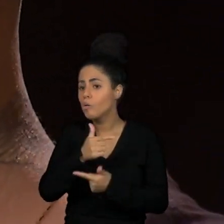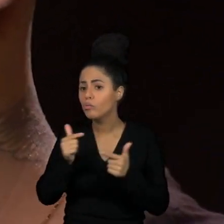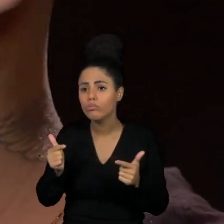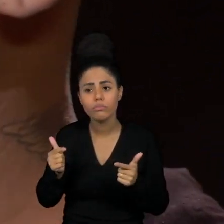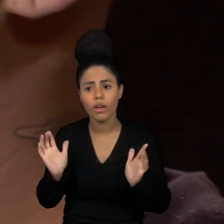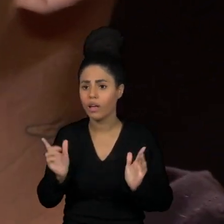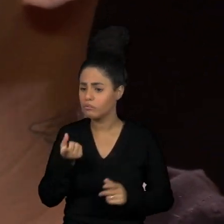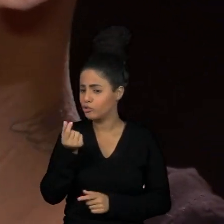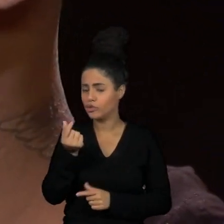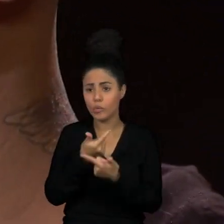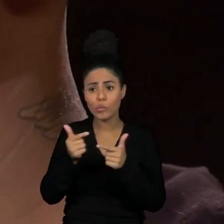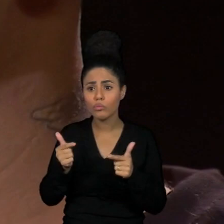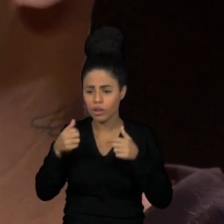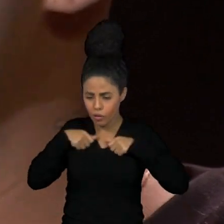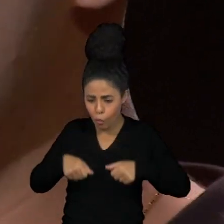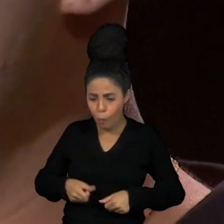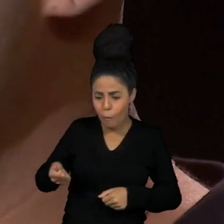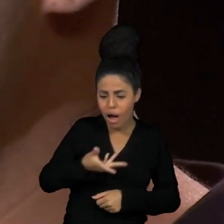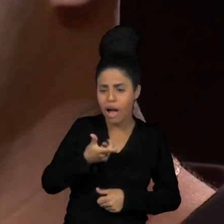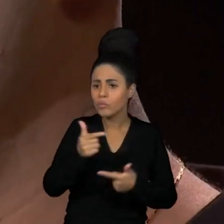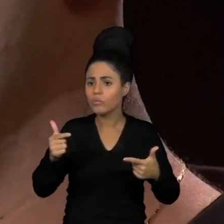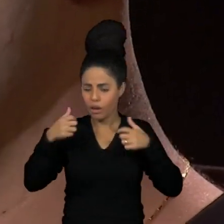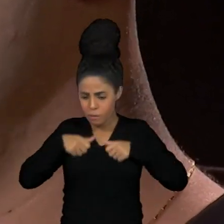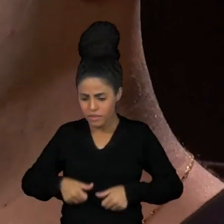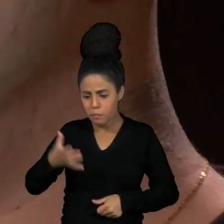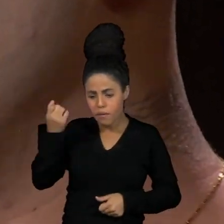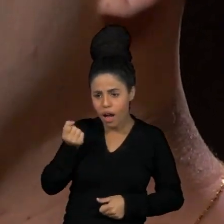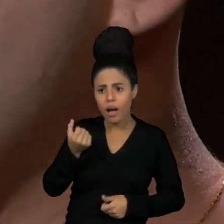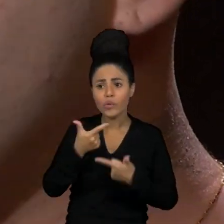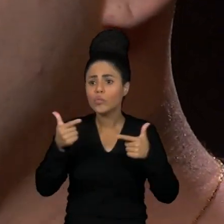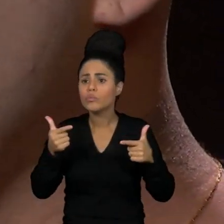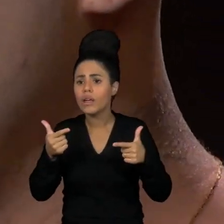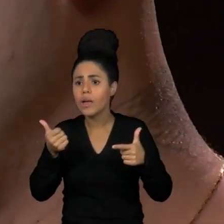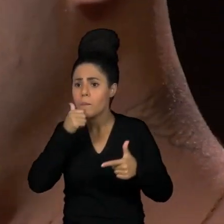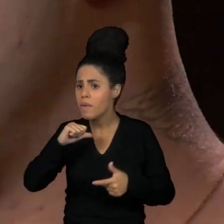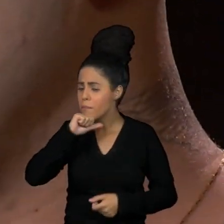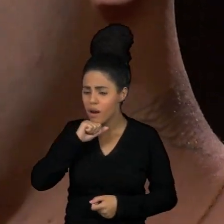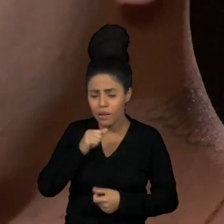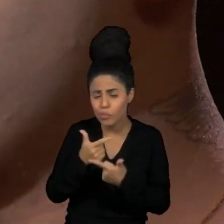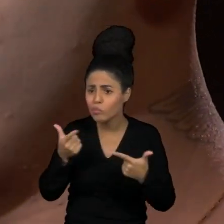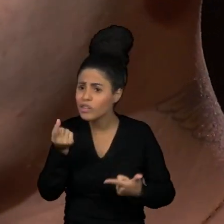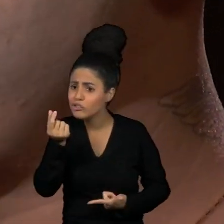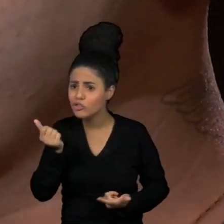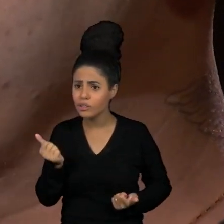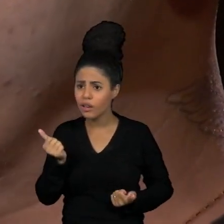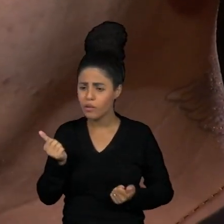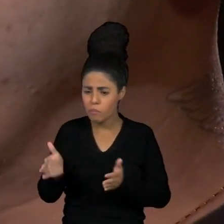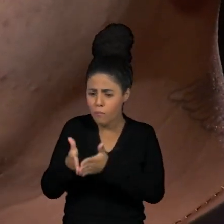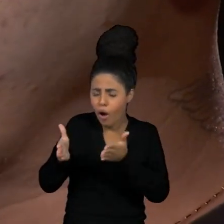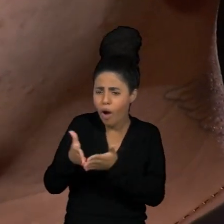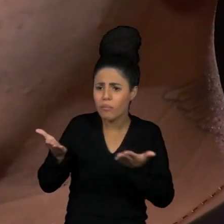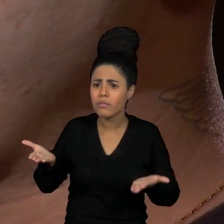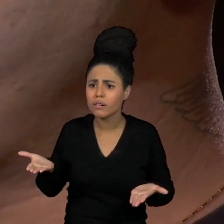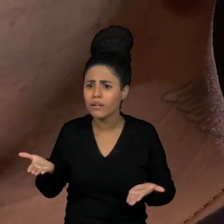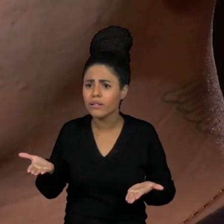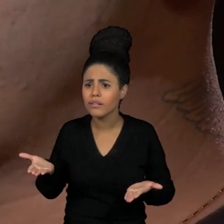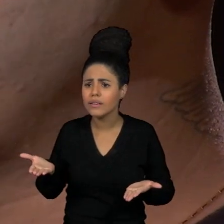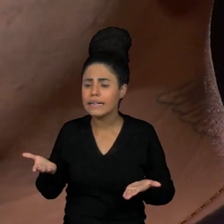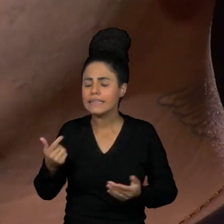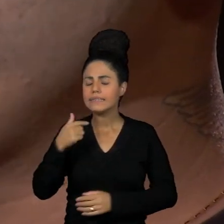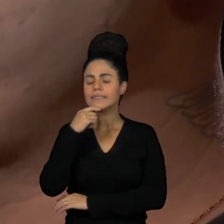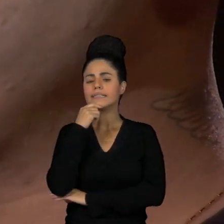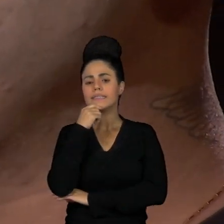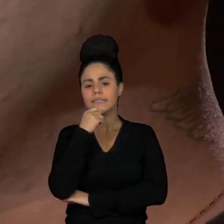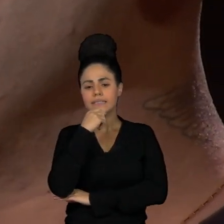tenho dinheiro para comprar uniforme, não tenho camiseta branca, minha mãe não tem condições financeiras, né, de comprar. E aí foi que